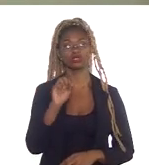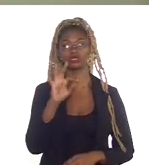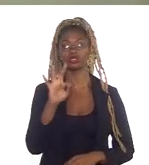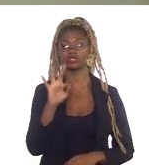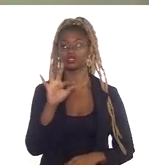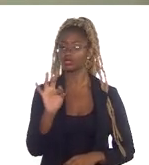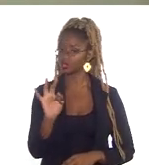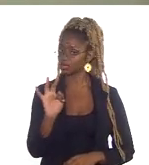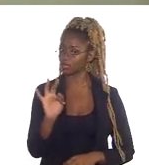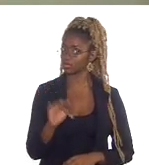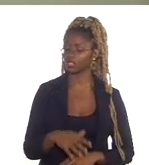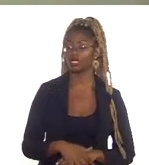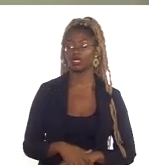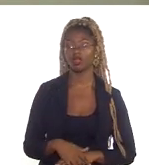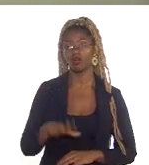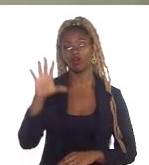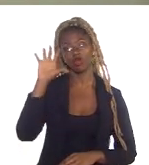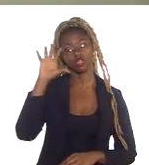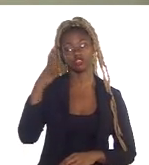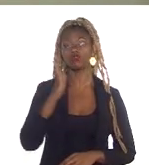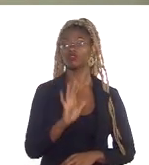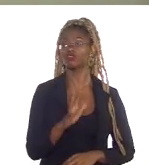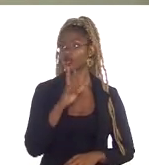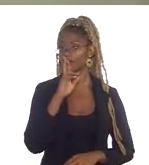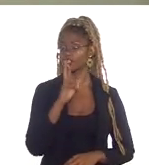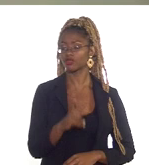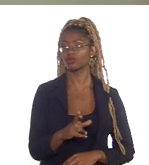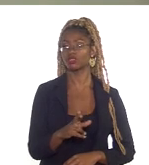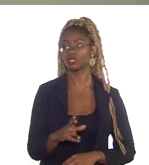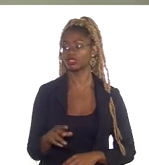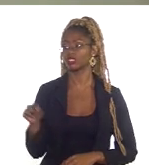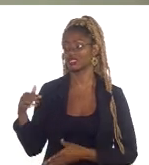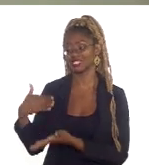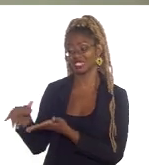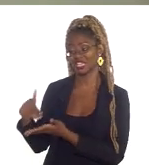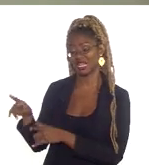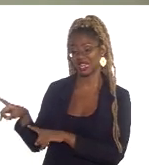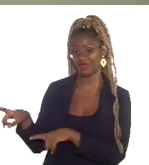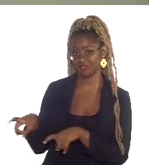decidiu. E a Secretaria de Fazenda